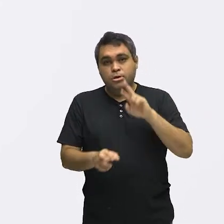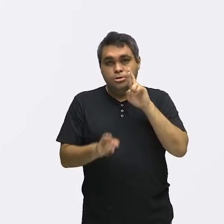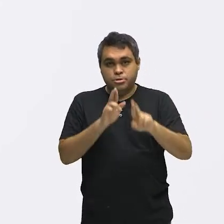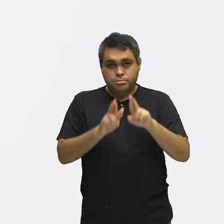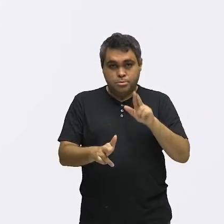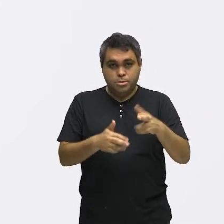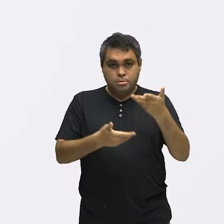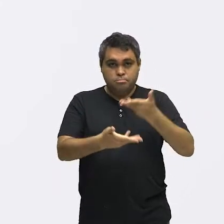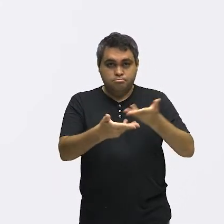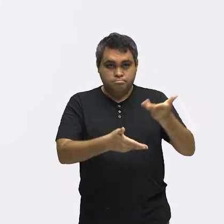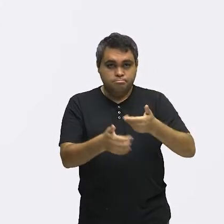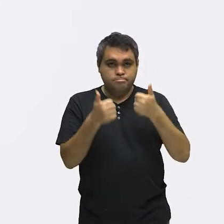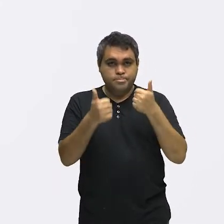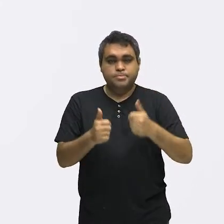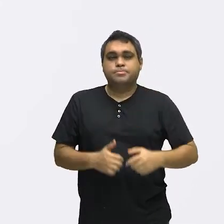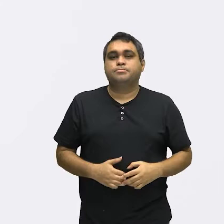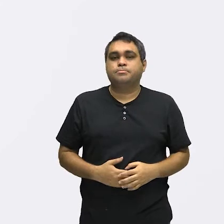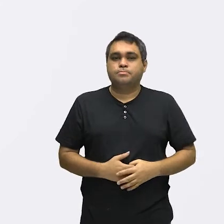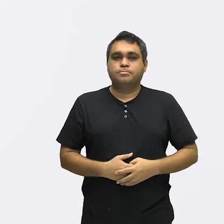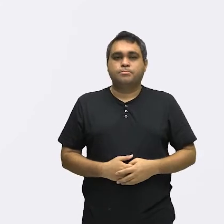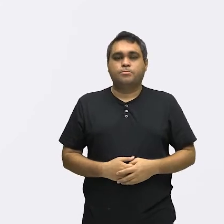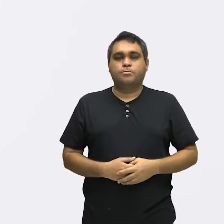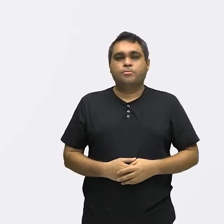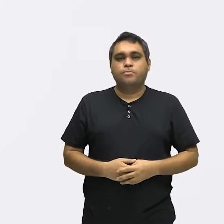conversa sobre a nossa resposta. Até lá!